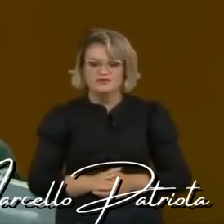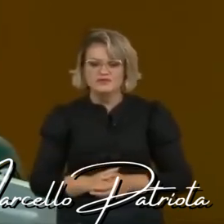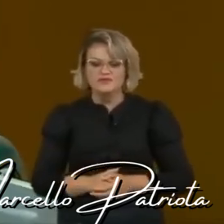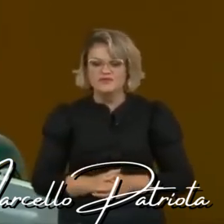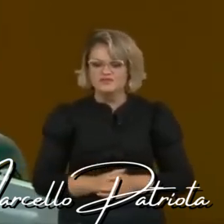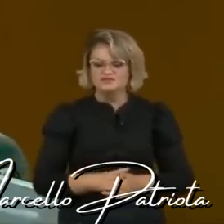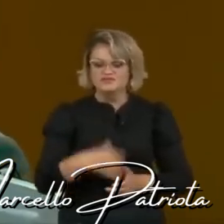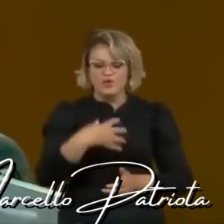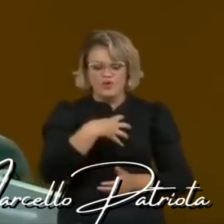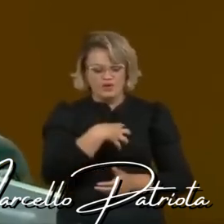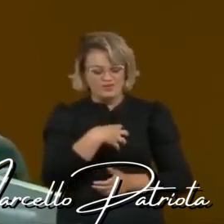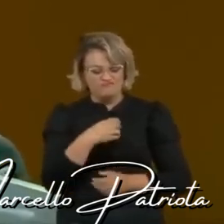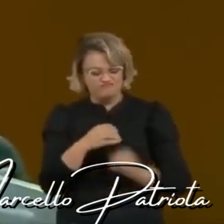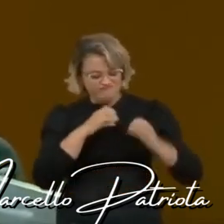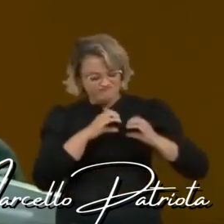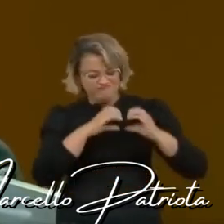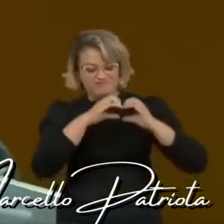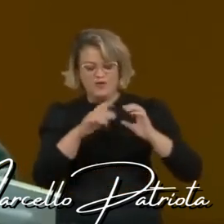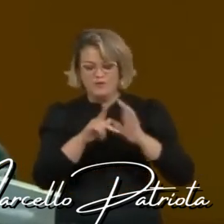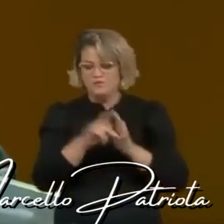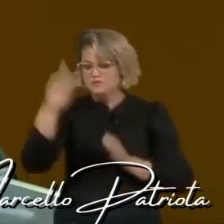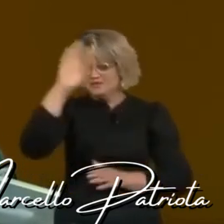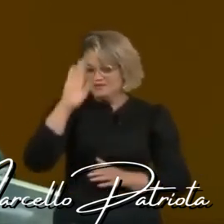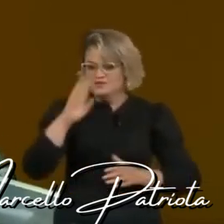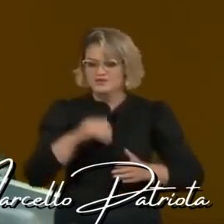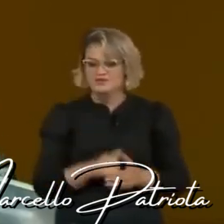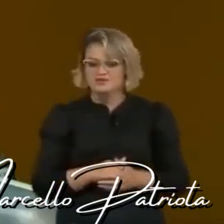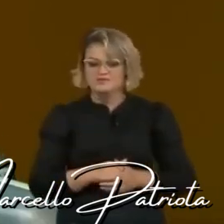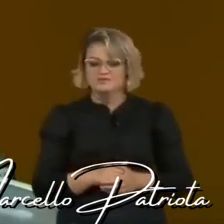também. Feliz!